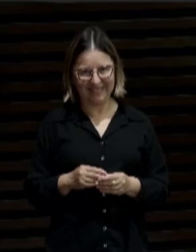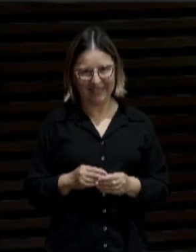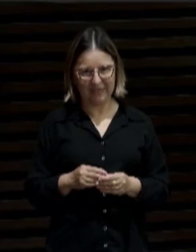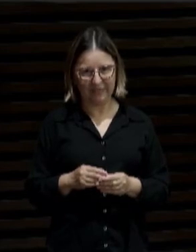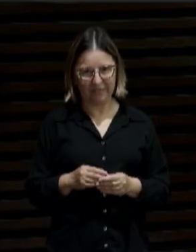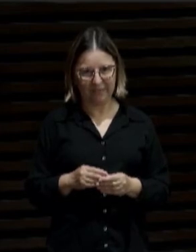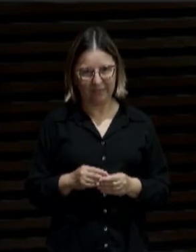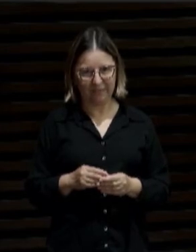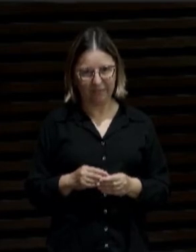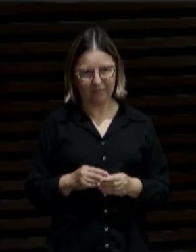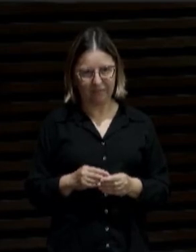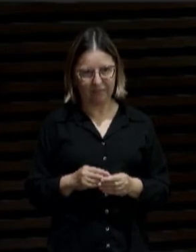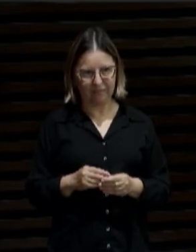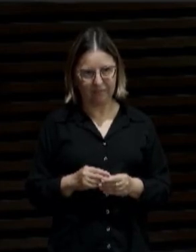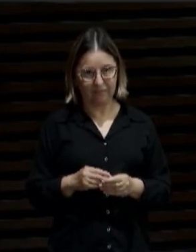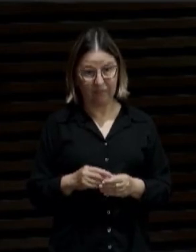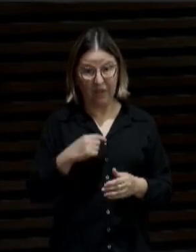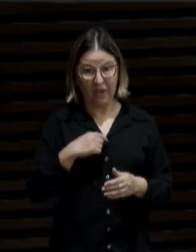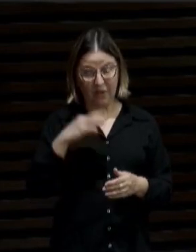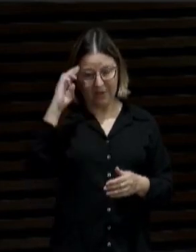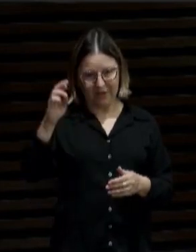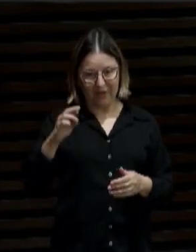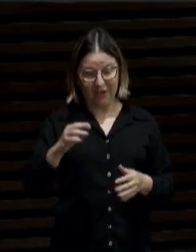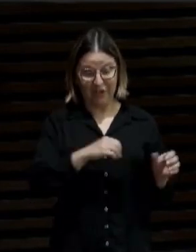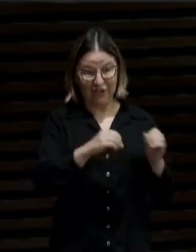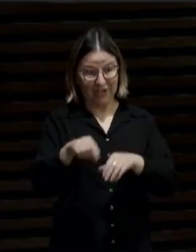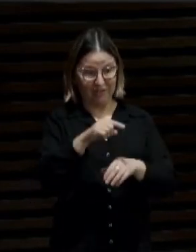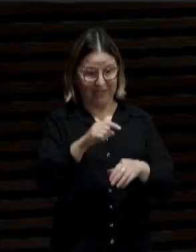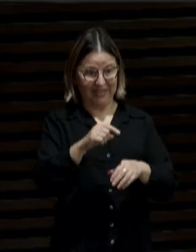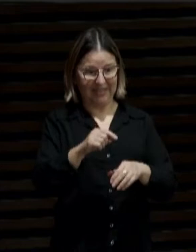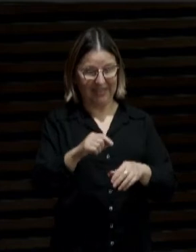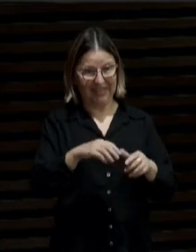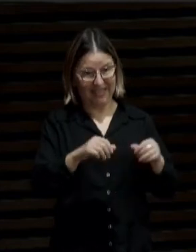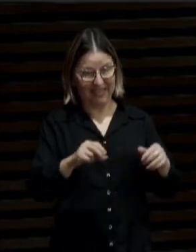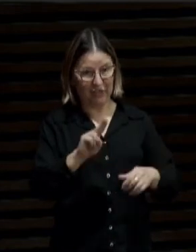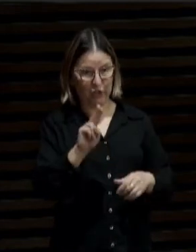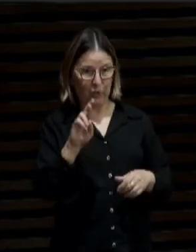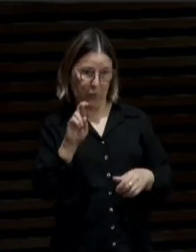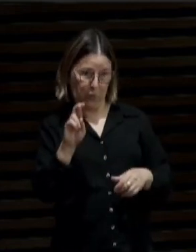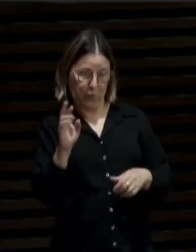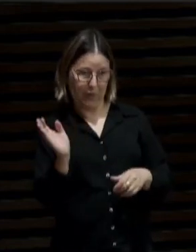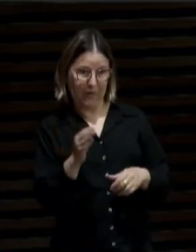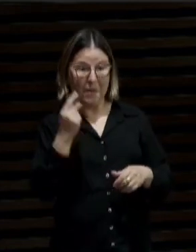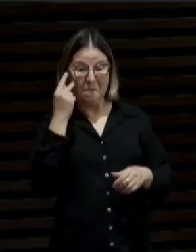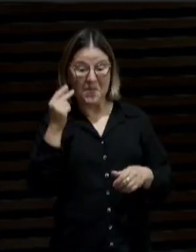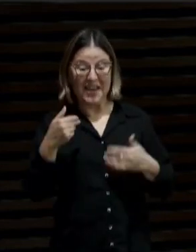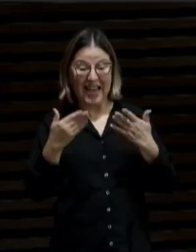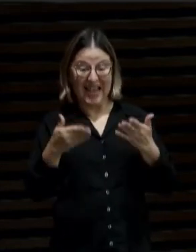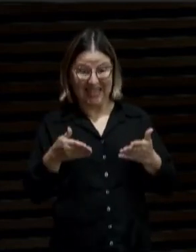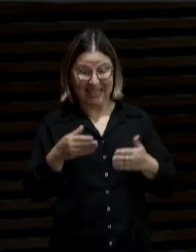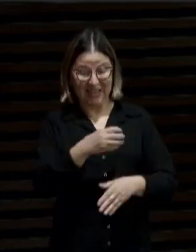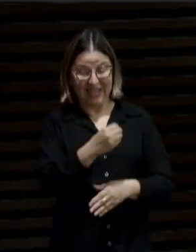Eu sou o Senhor que te tirei da terra de Ur dos caldeus para dar-te por herança essa terra. Perguntou-lhe Abraão,